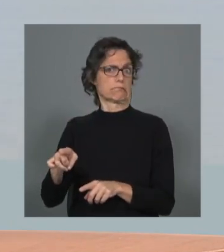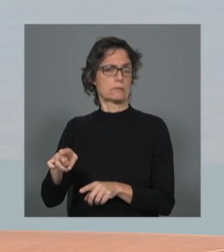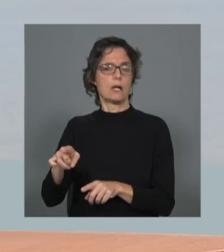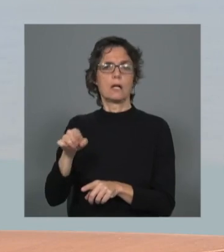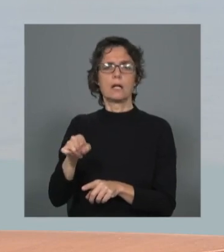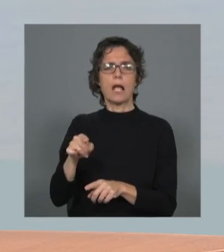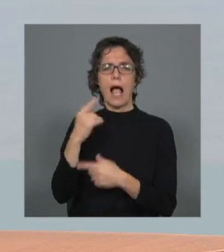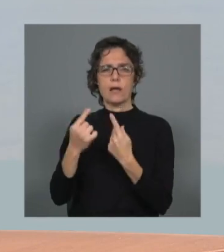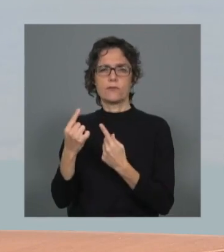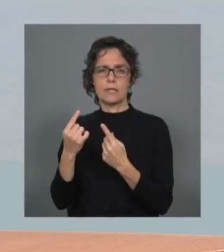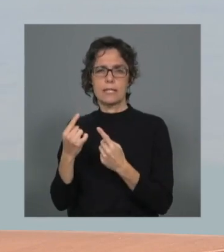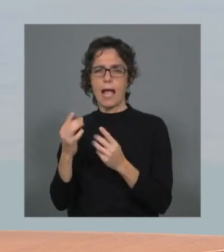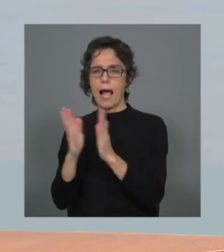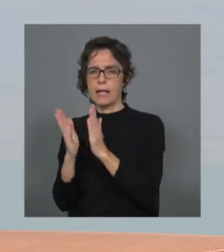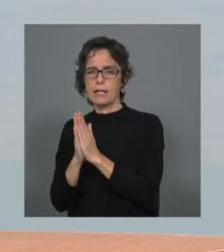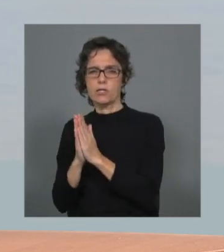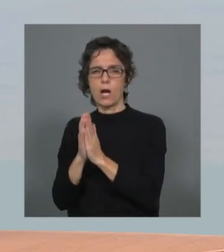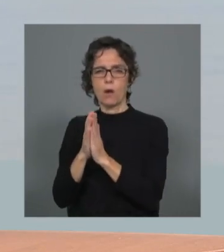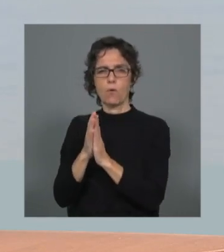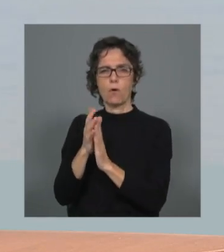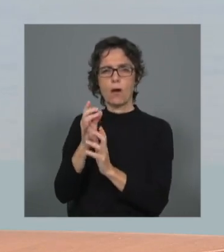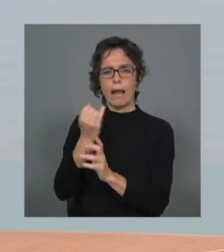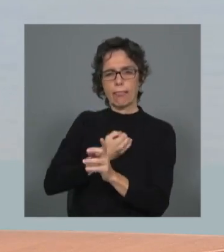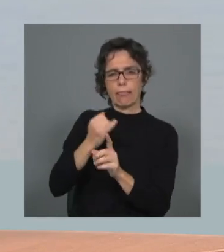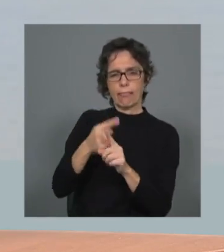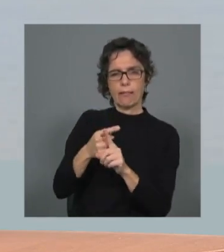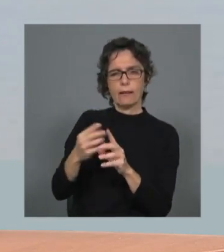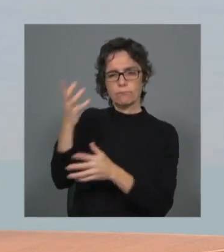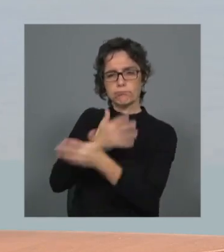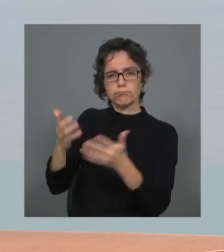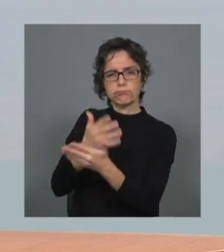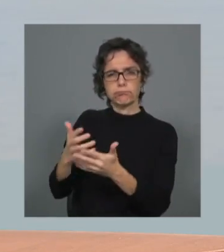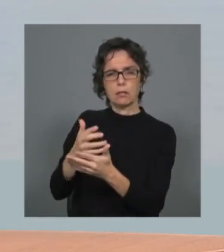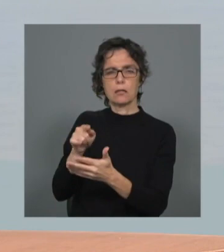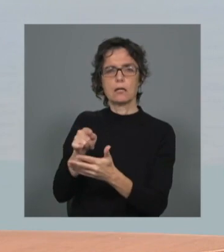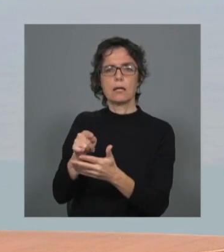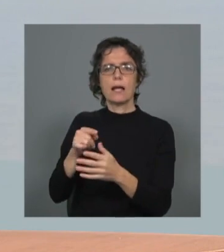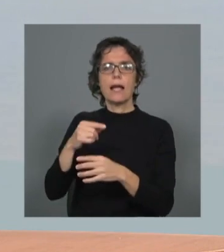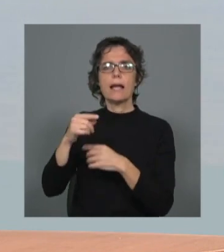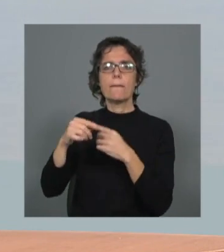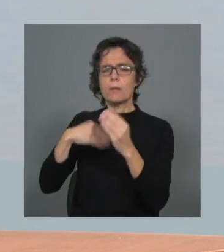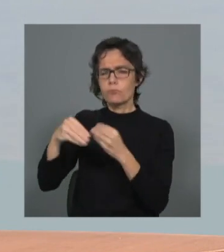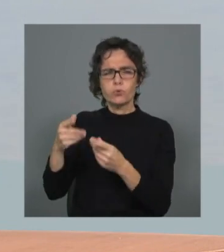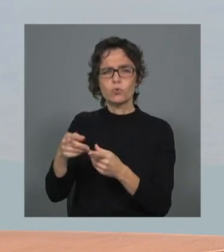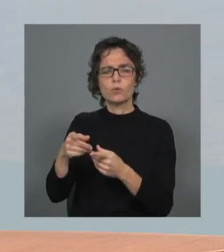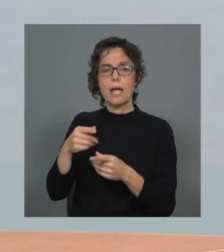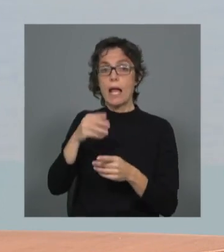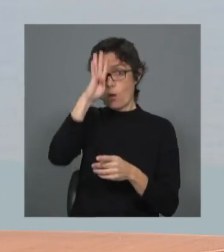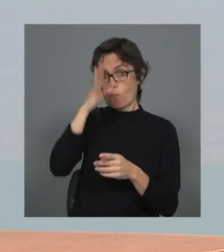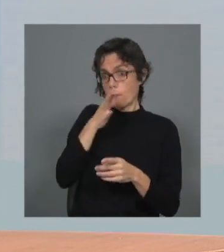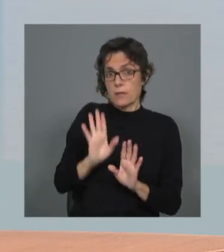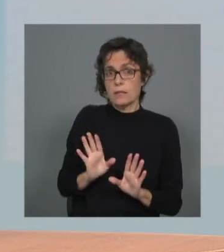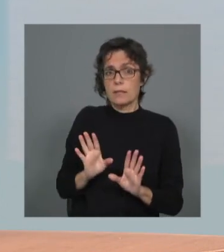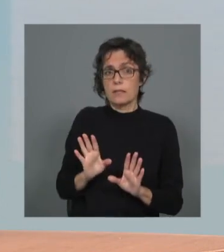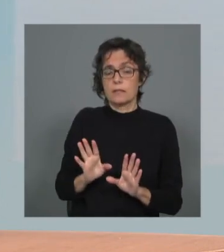nação e a religião ortodoxa. E, portanto, o Papa assume que houve falhas de gestão nessa situação, mas quer andar e quer avançar,